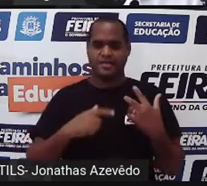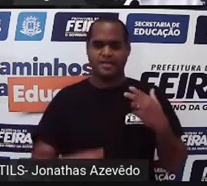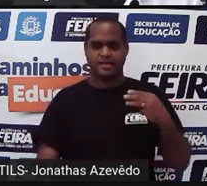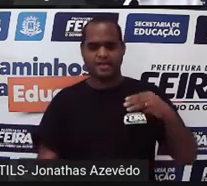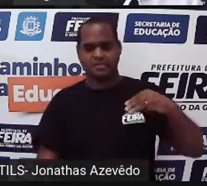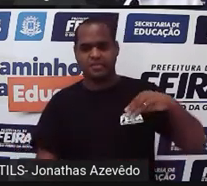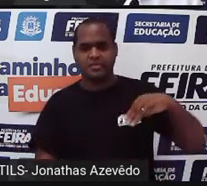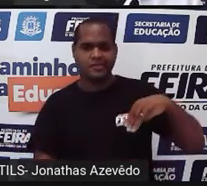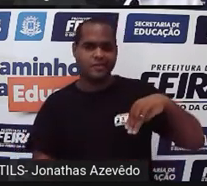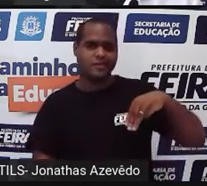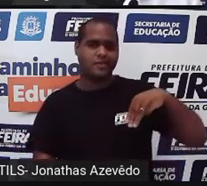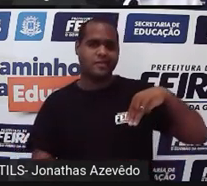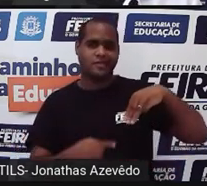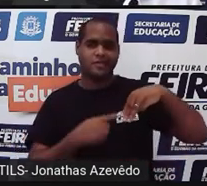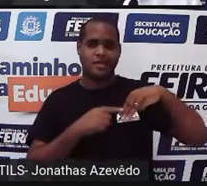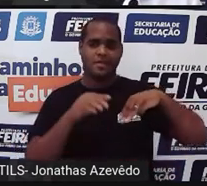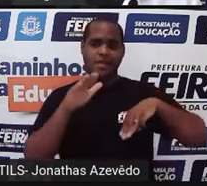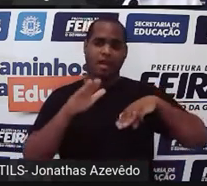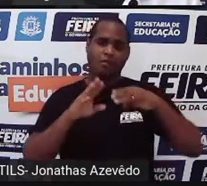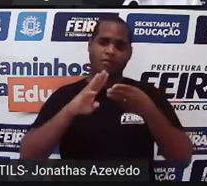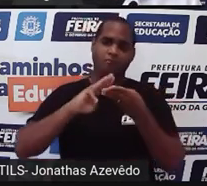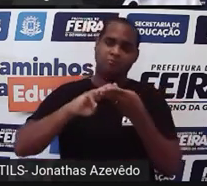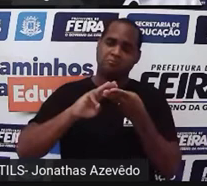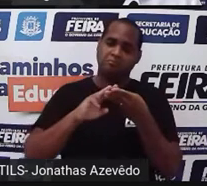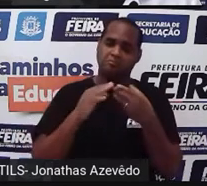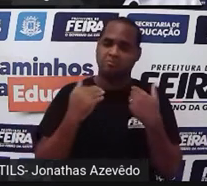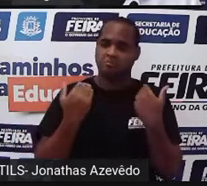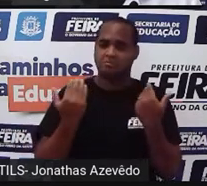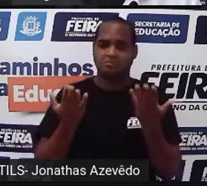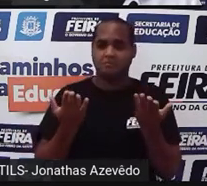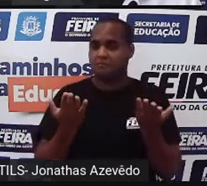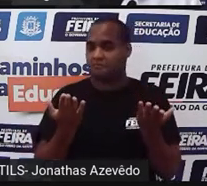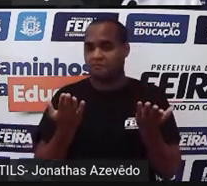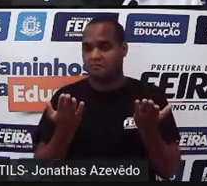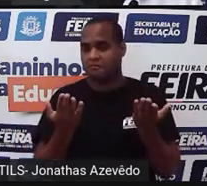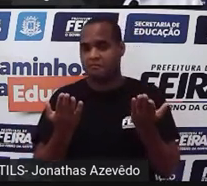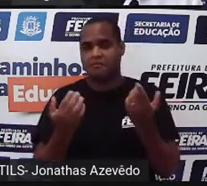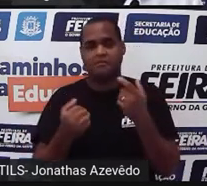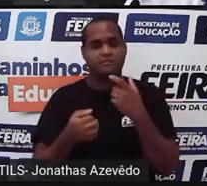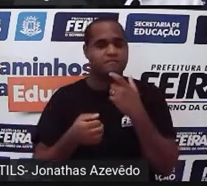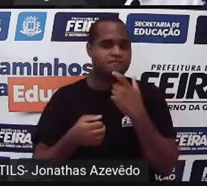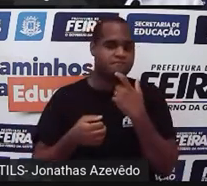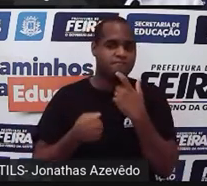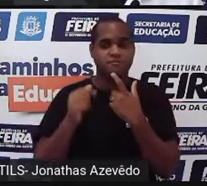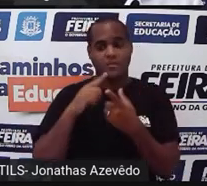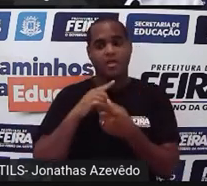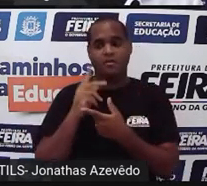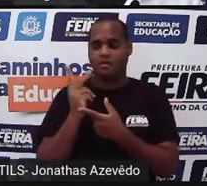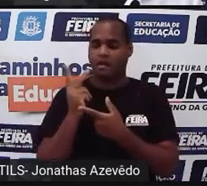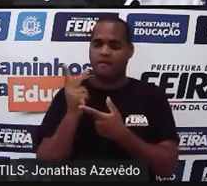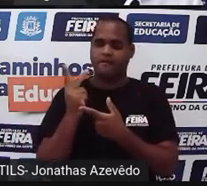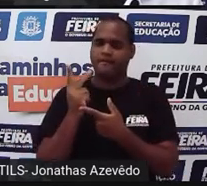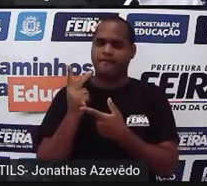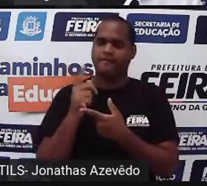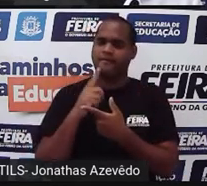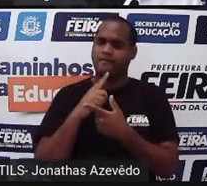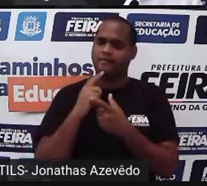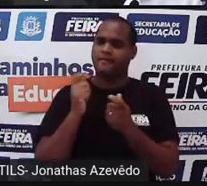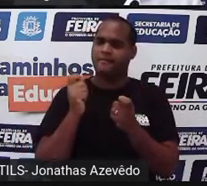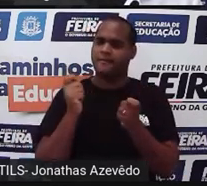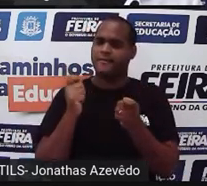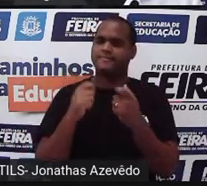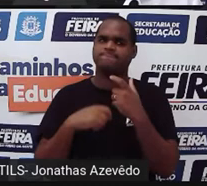M, talvez o M seja de matemática. Ó, e tinha um H, talvez o